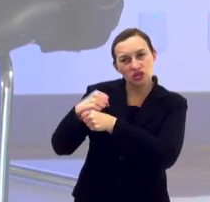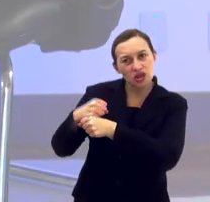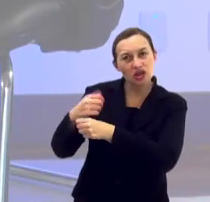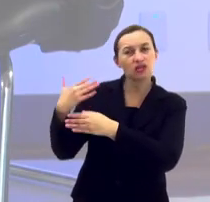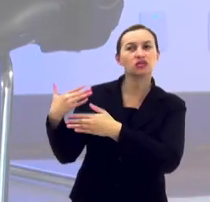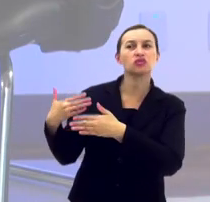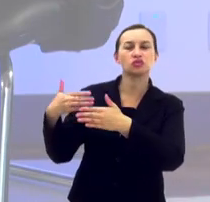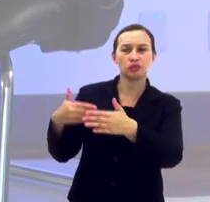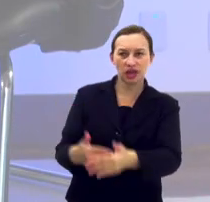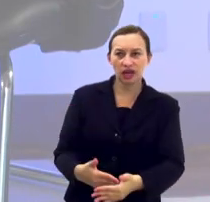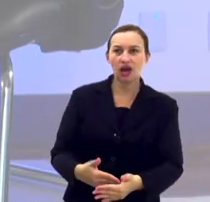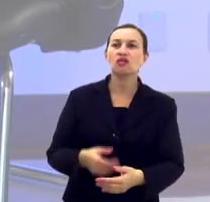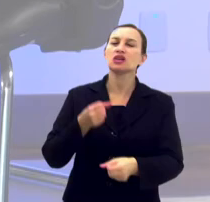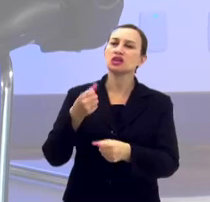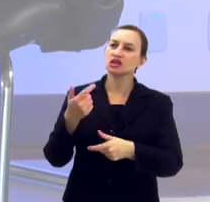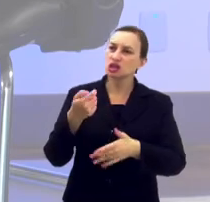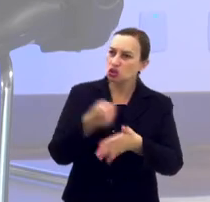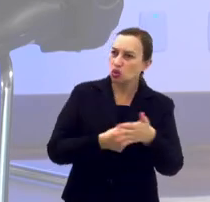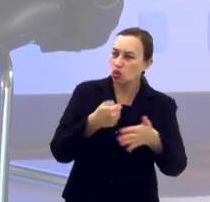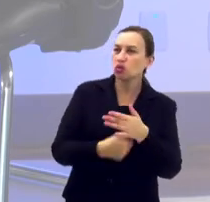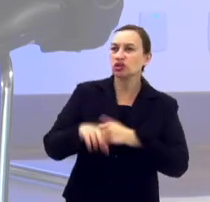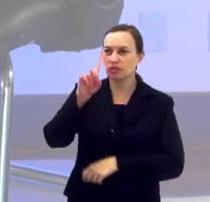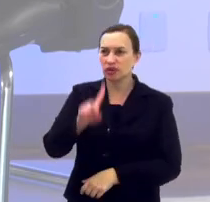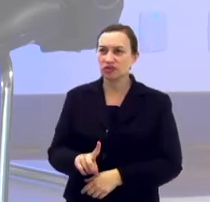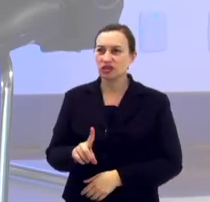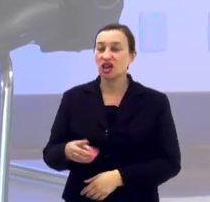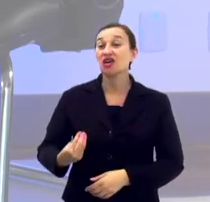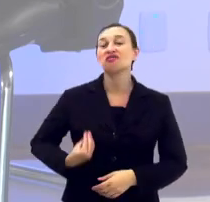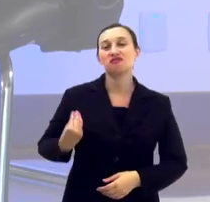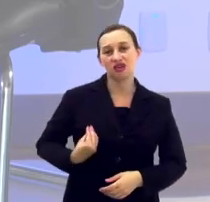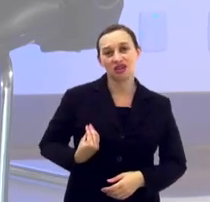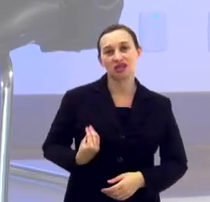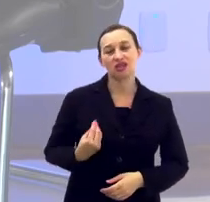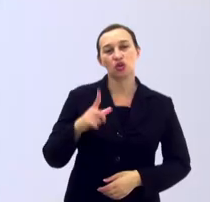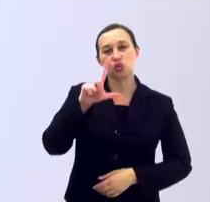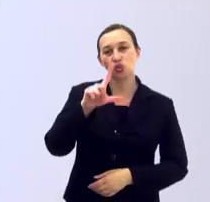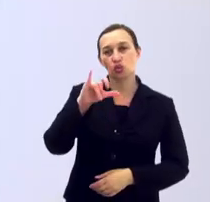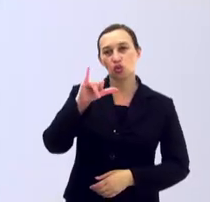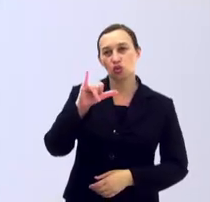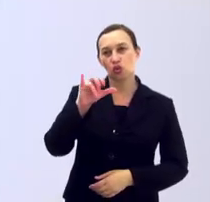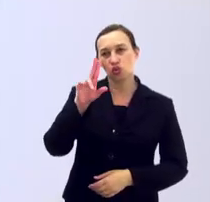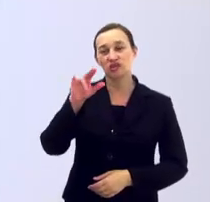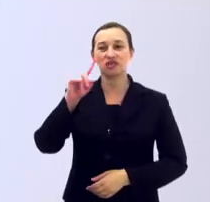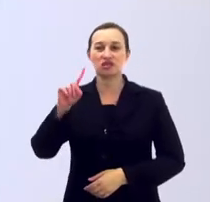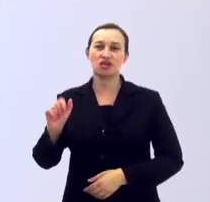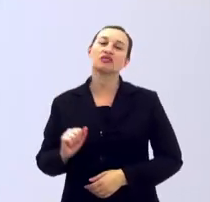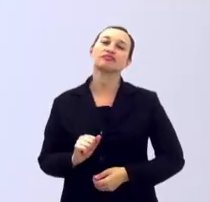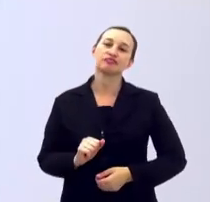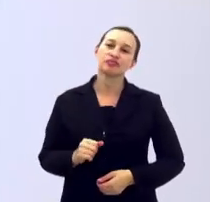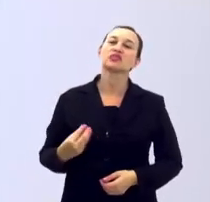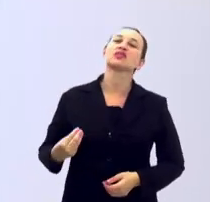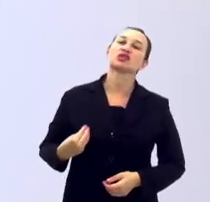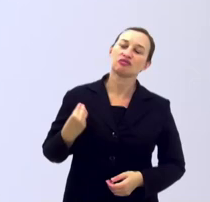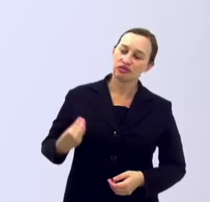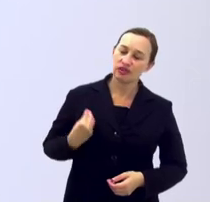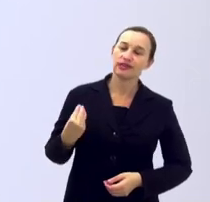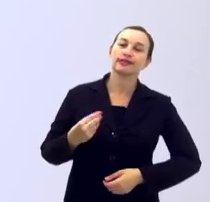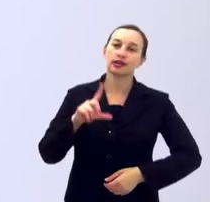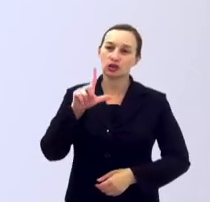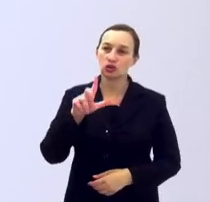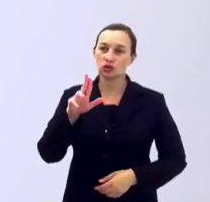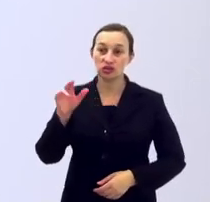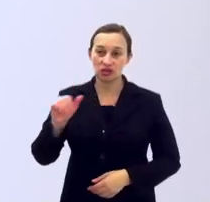cá, vocês brigam por esse direito. Sobrevivência, Luzia. É sobrevivência.